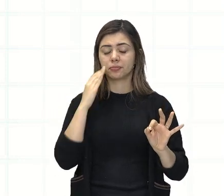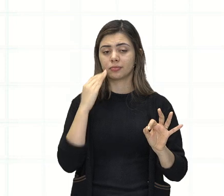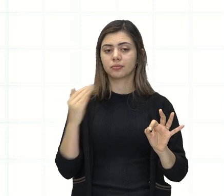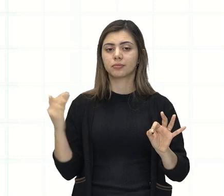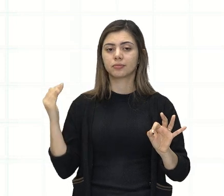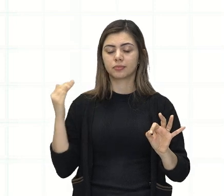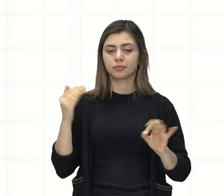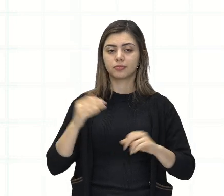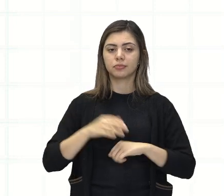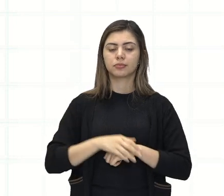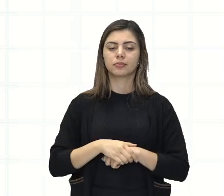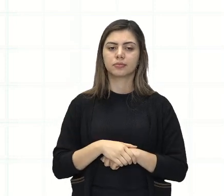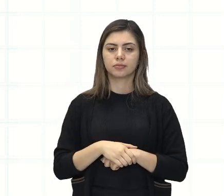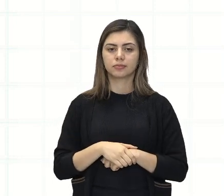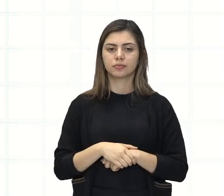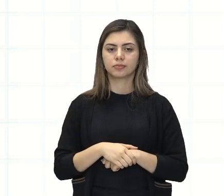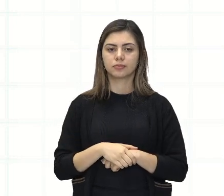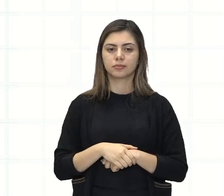são